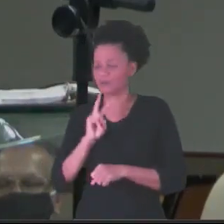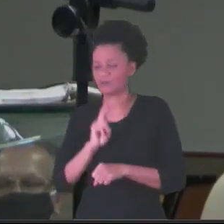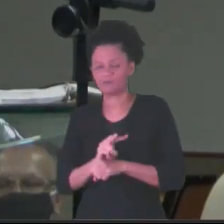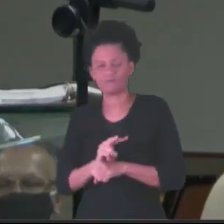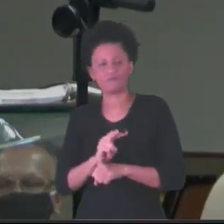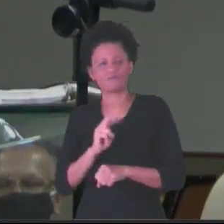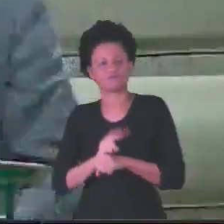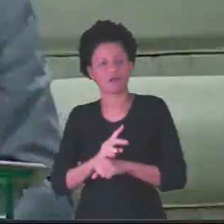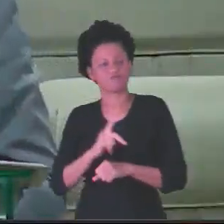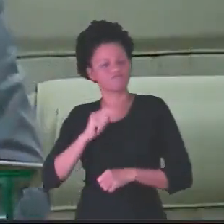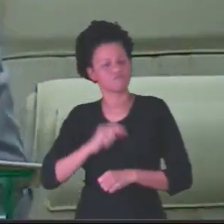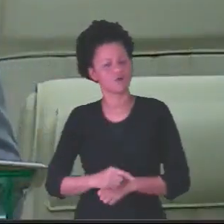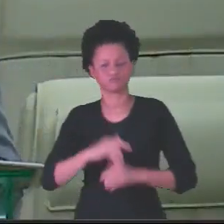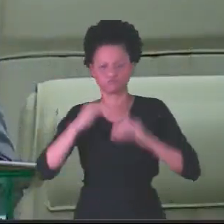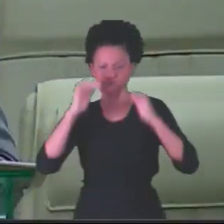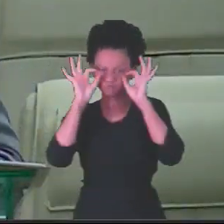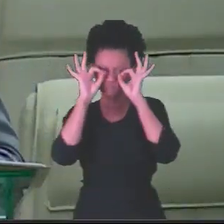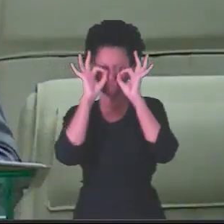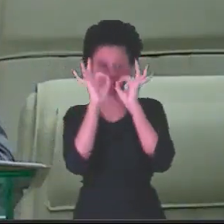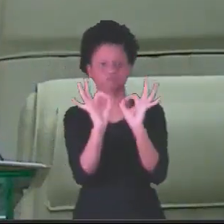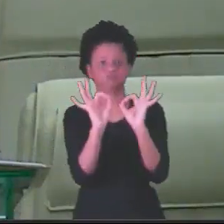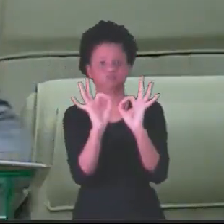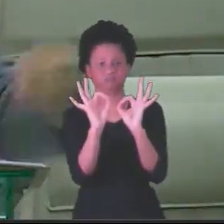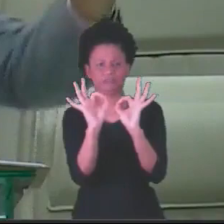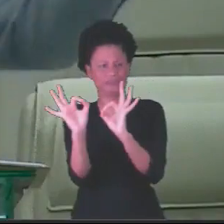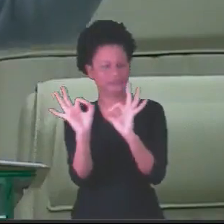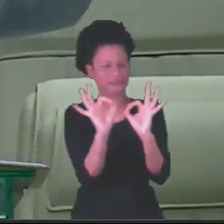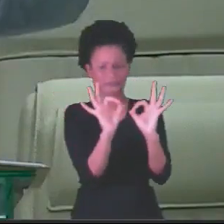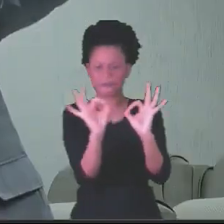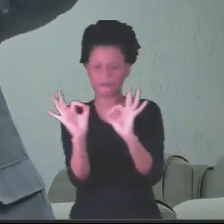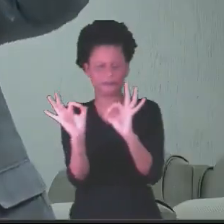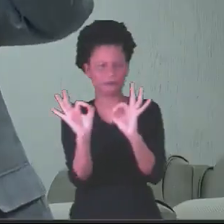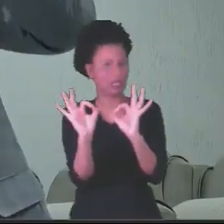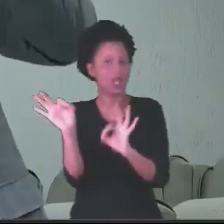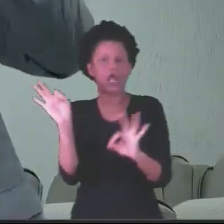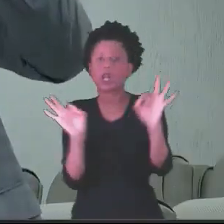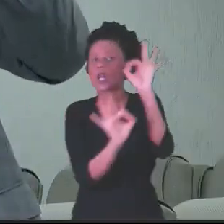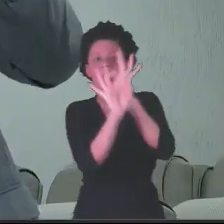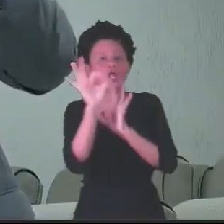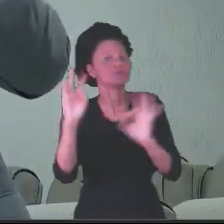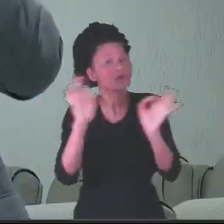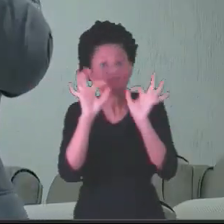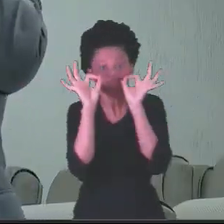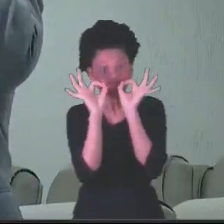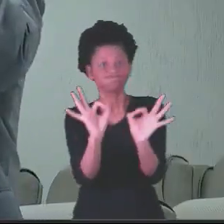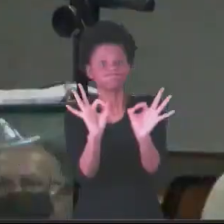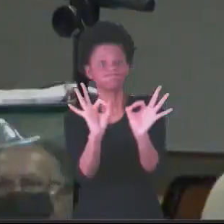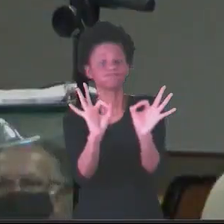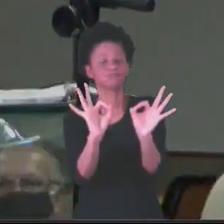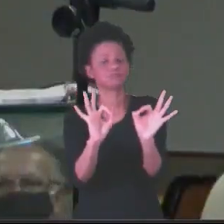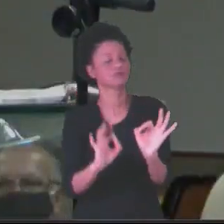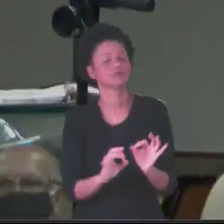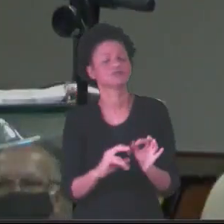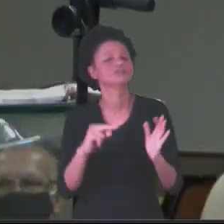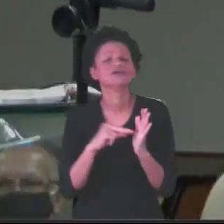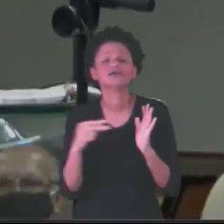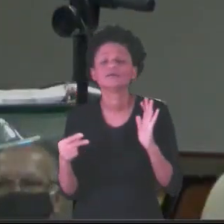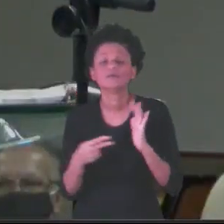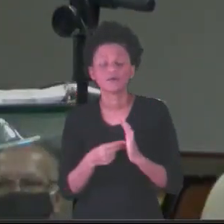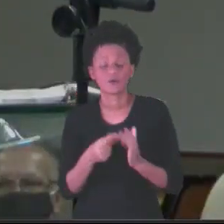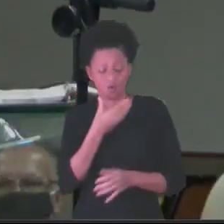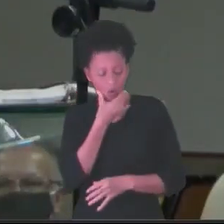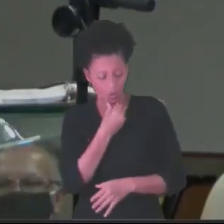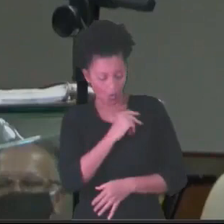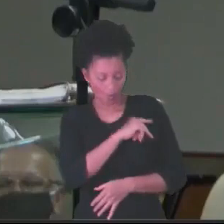naquilo e o que paulo está dizendo que o nosso jesus ele está como um